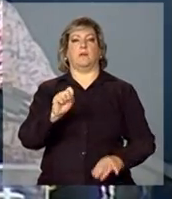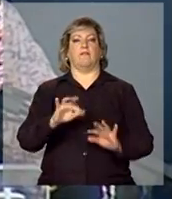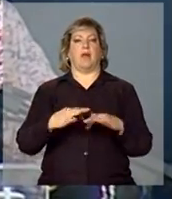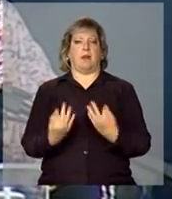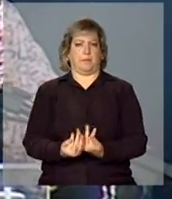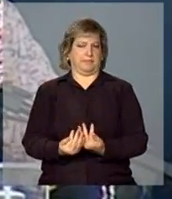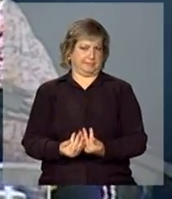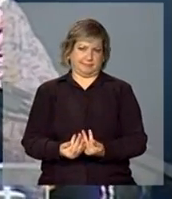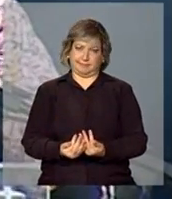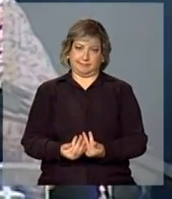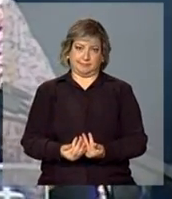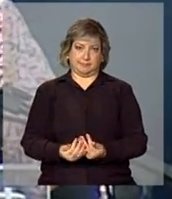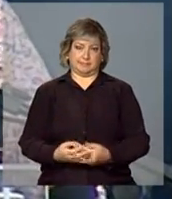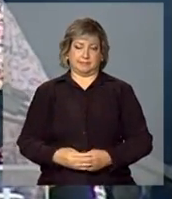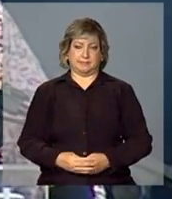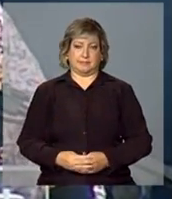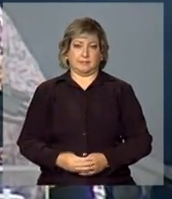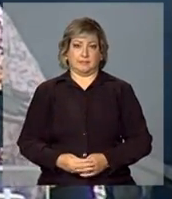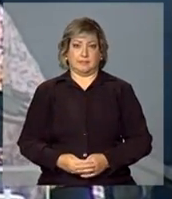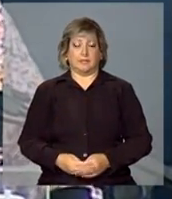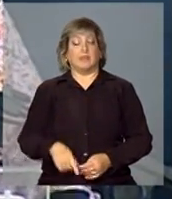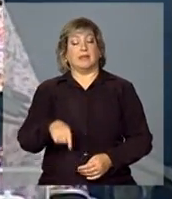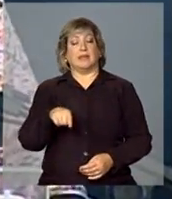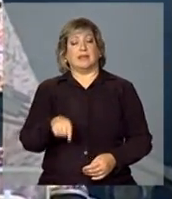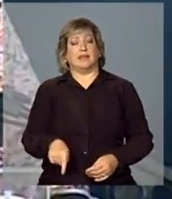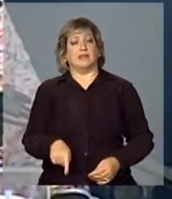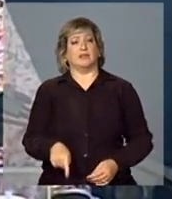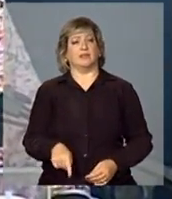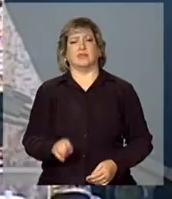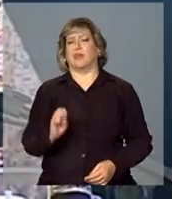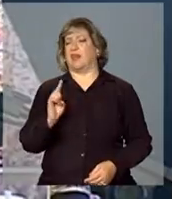Família. É algo